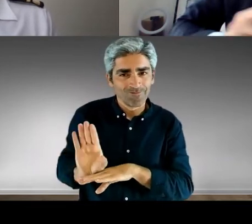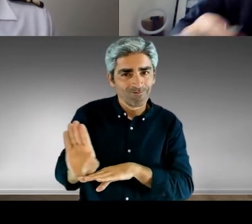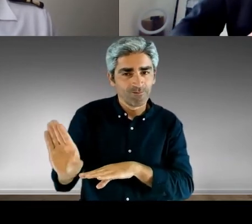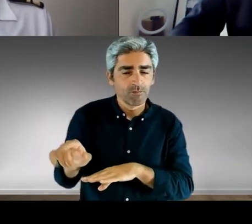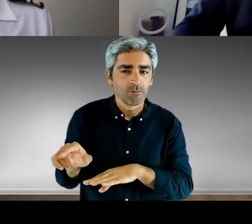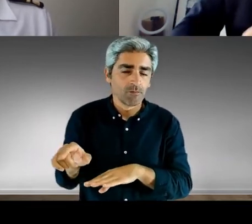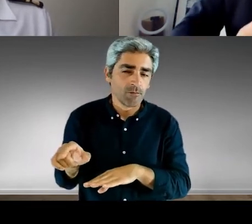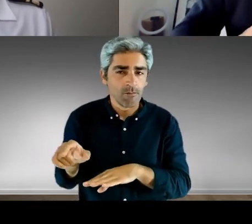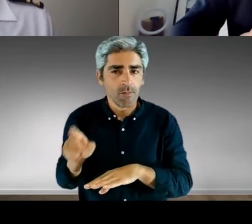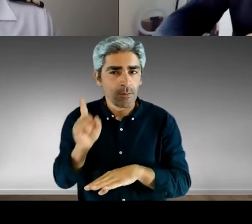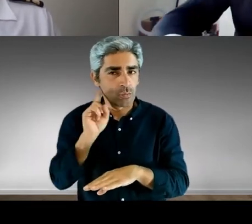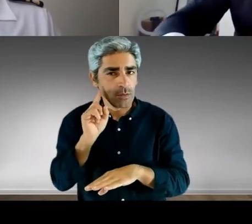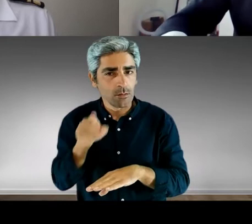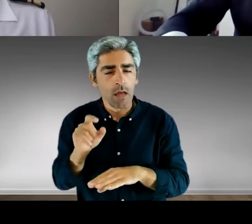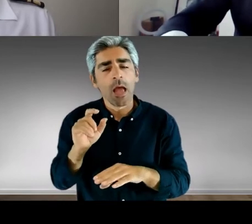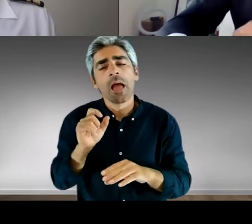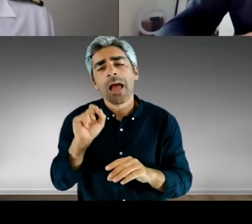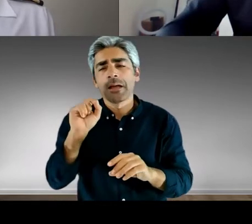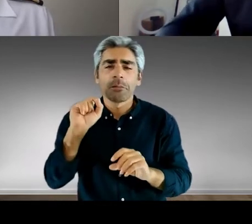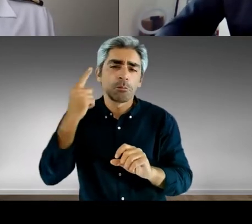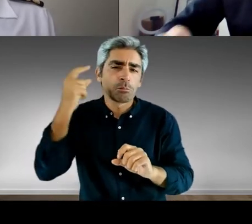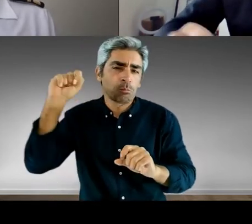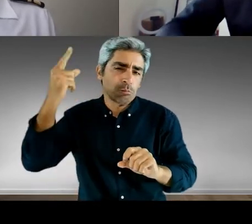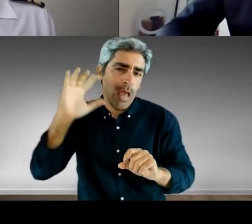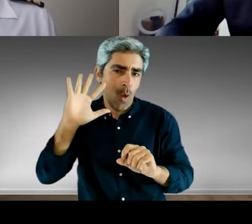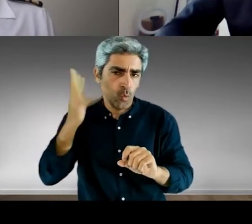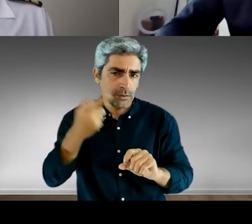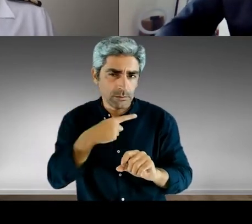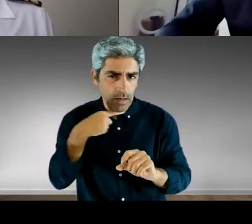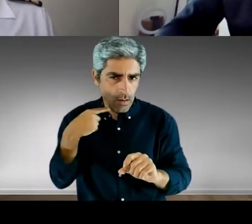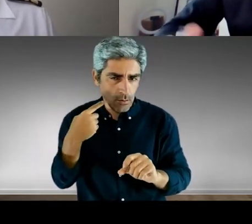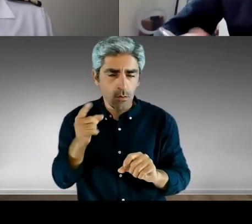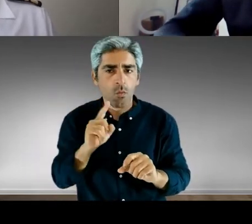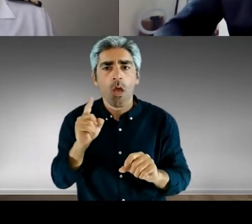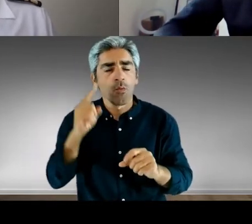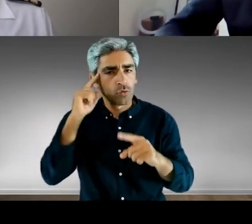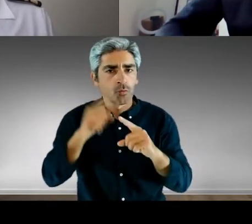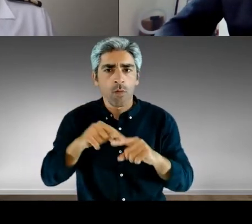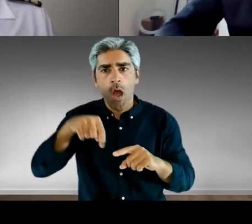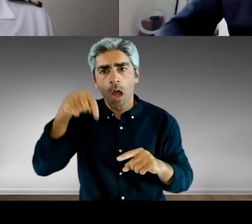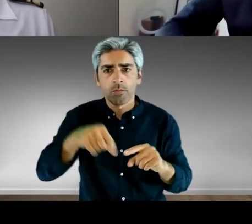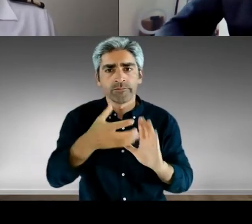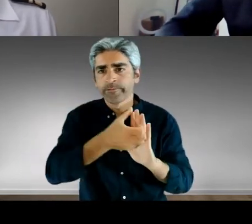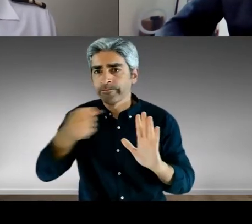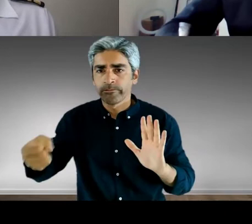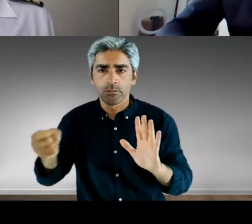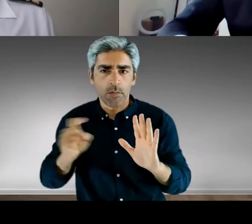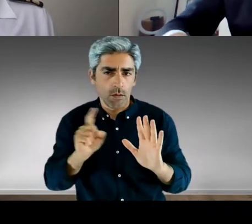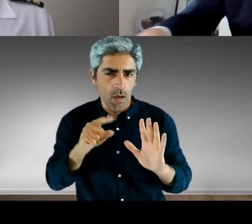relevante. Normalmente são esporádicas, portanto, não se procura retirar as pessoas que têm mais baixo desempenho.